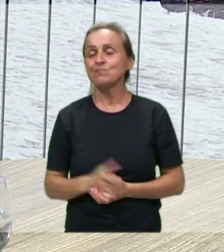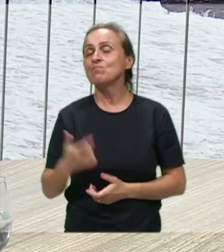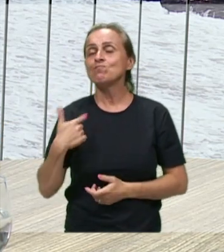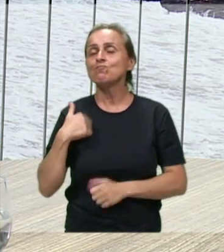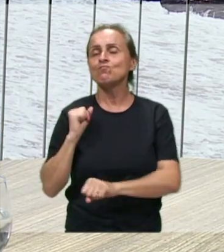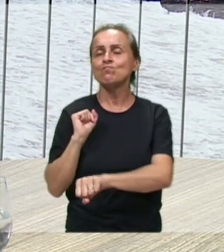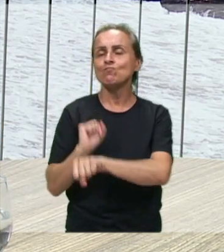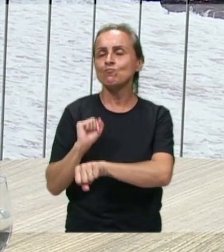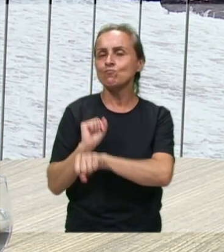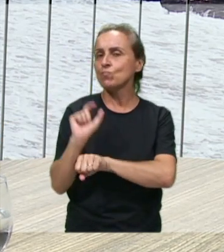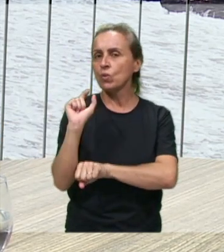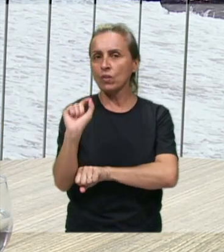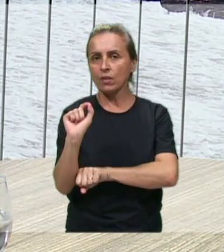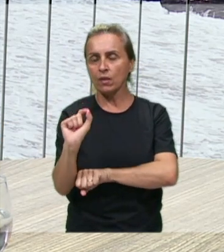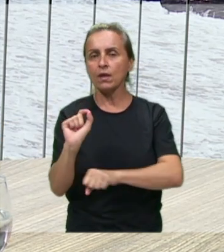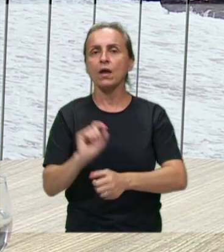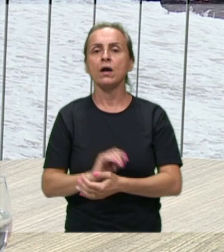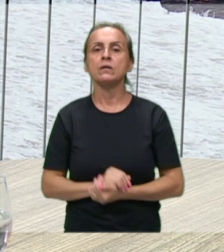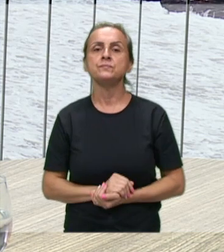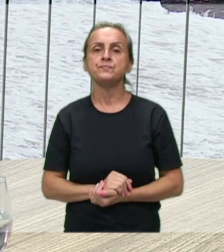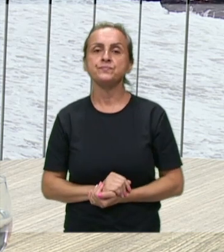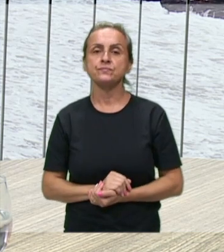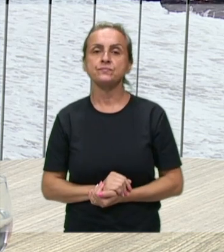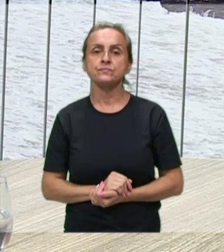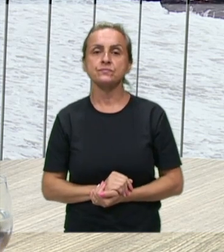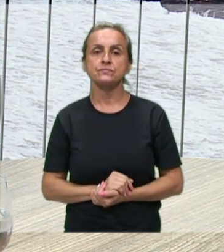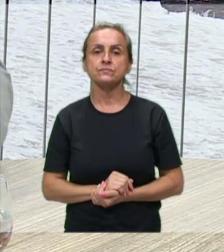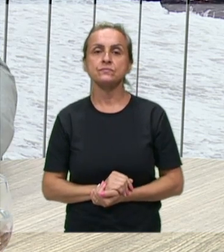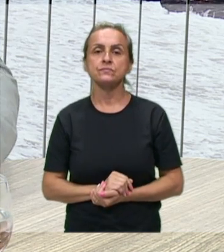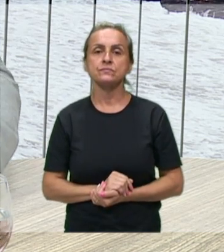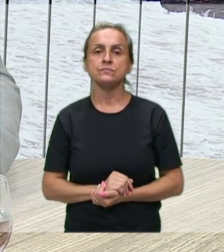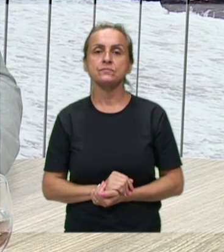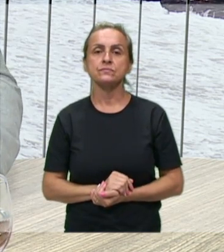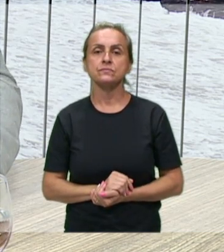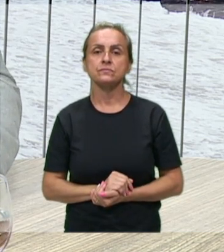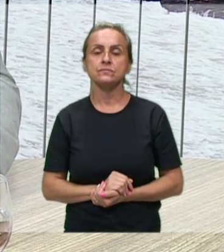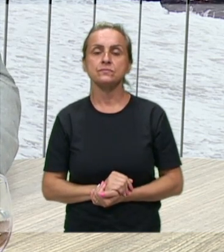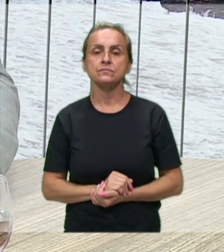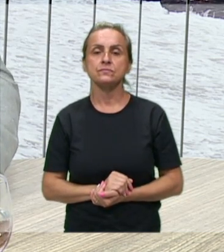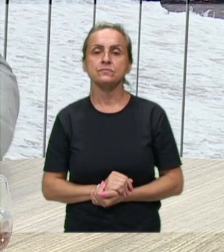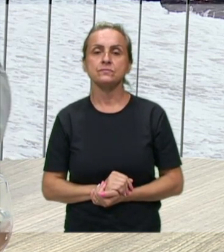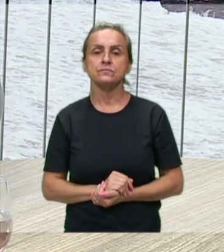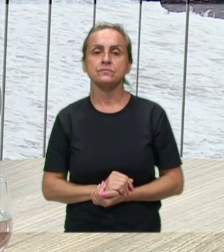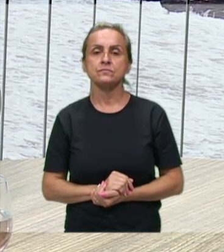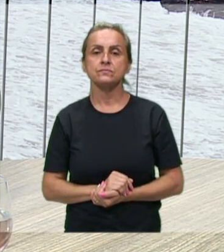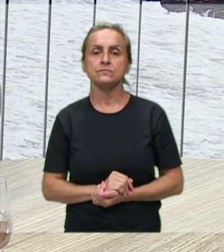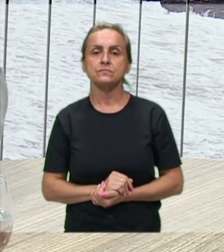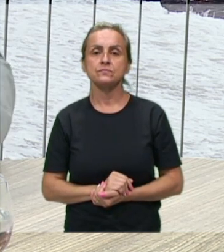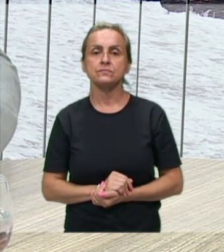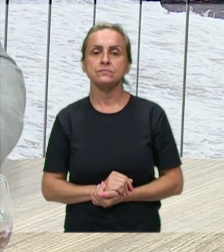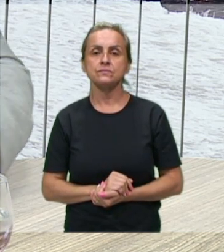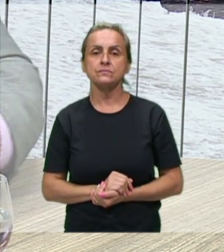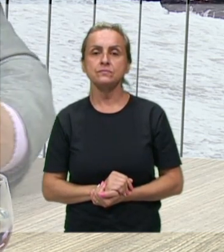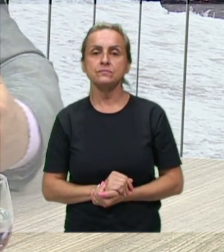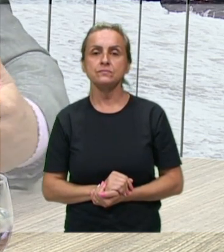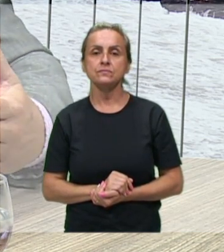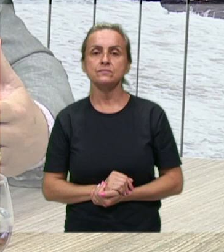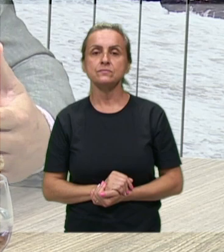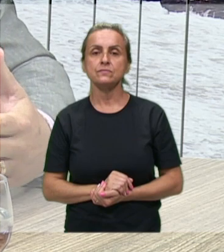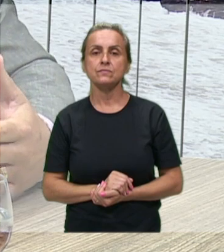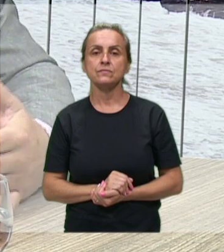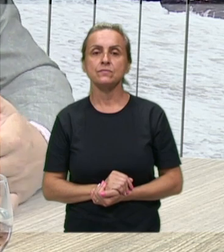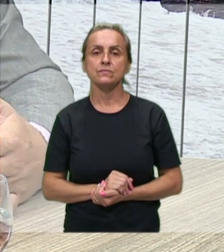é como faltou um detalhe para a gente conversar. Como a gente depende de governos, nós também temos uma parceria